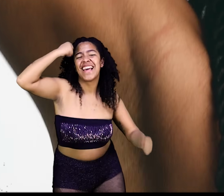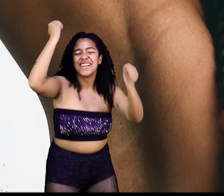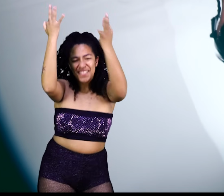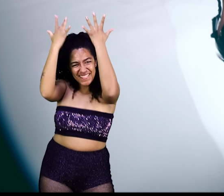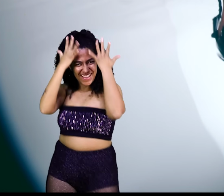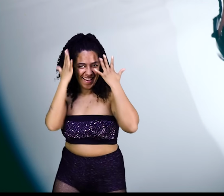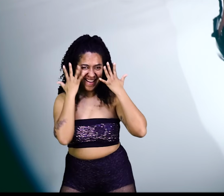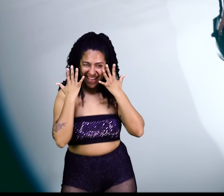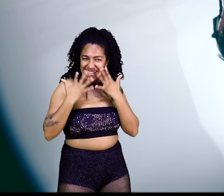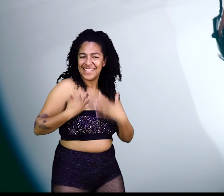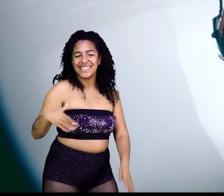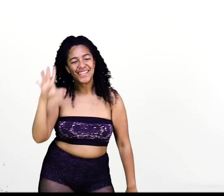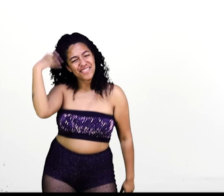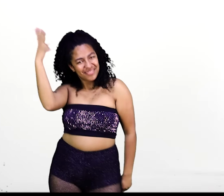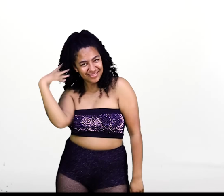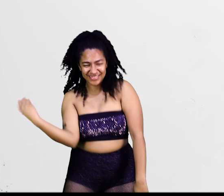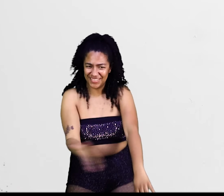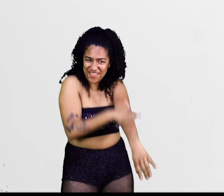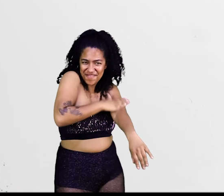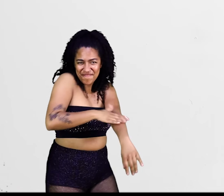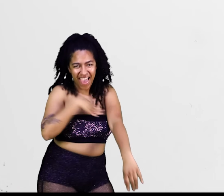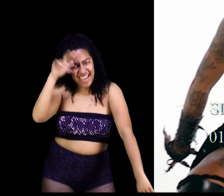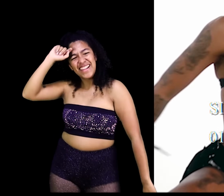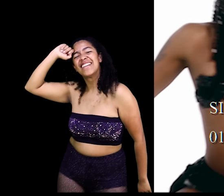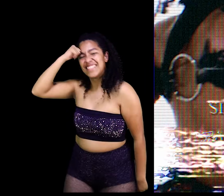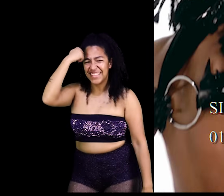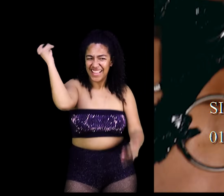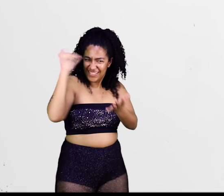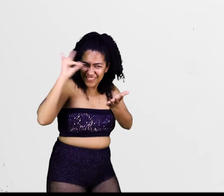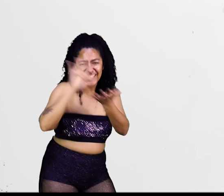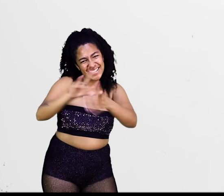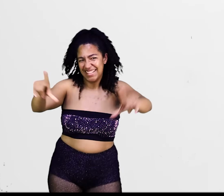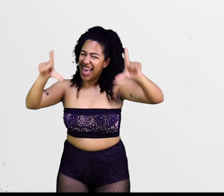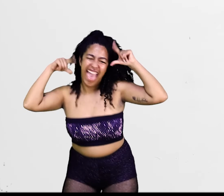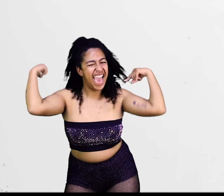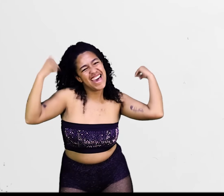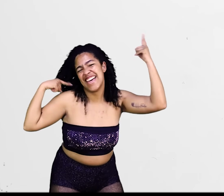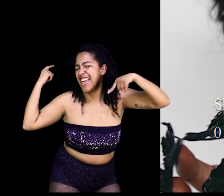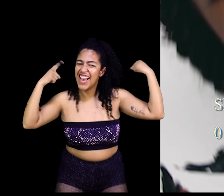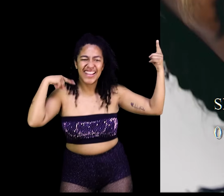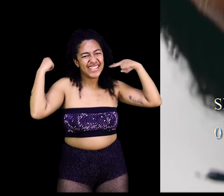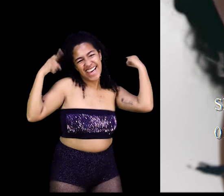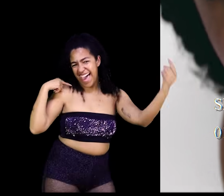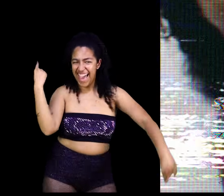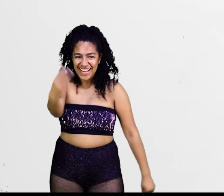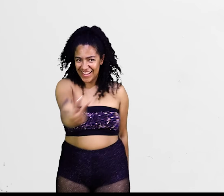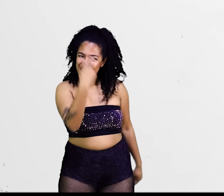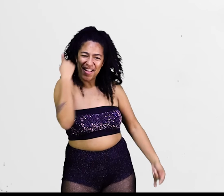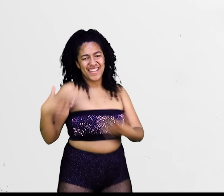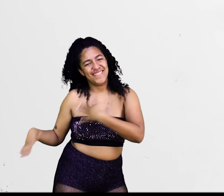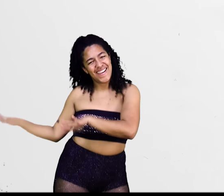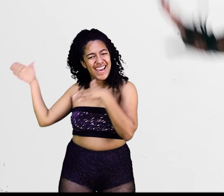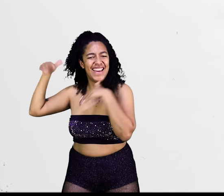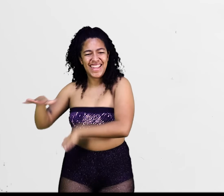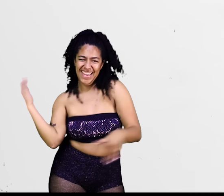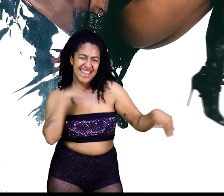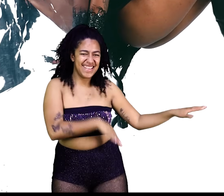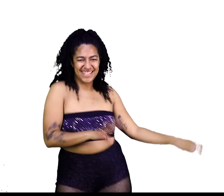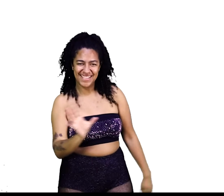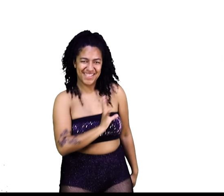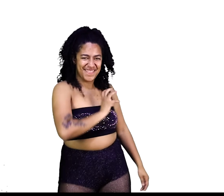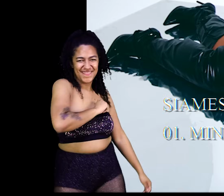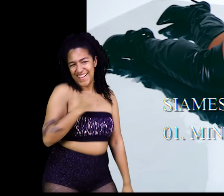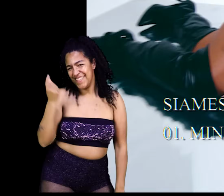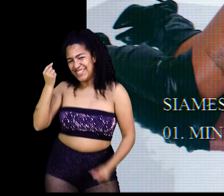I'm a blessed, black my skin. I'm a queer, I'm a realness, freaking like me. Honey bee, quando cê vê, tô no Havaí. Love